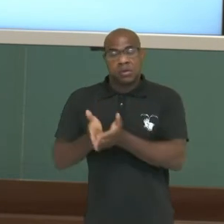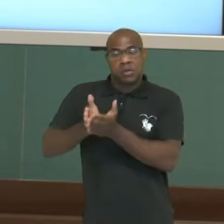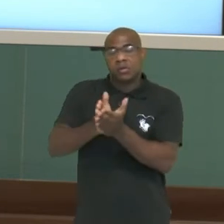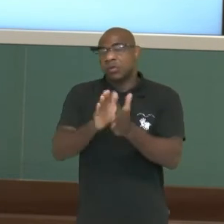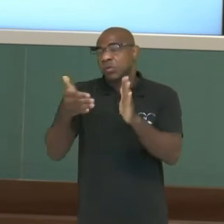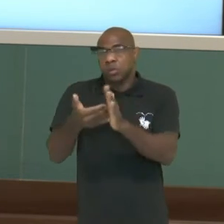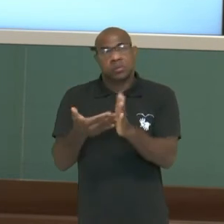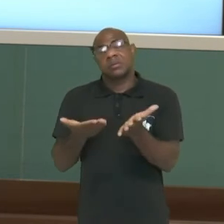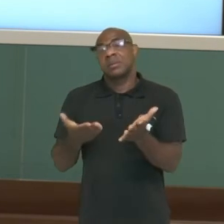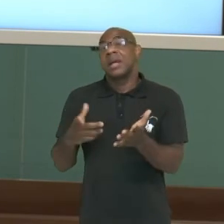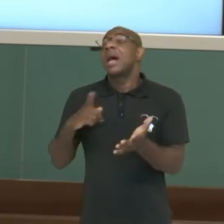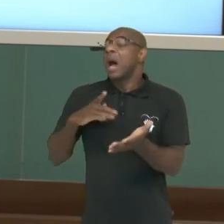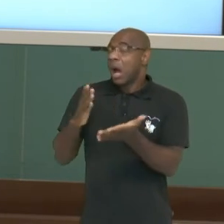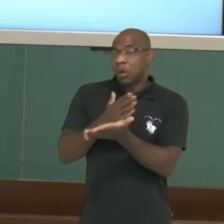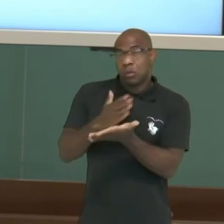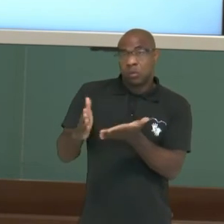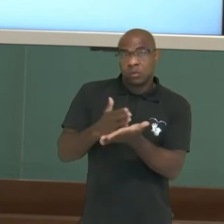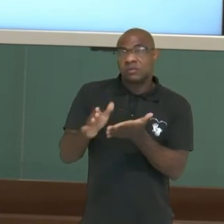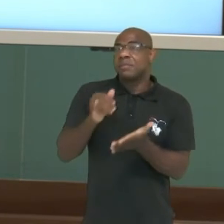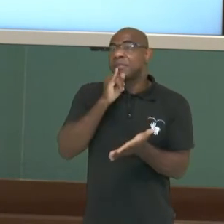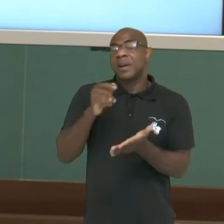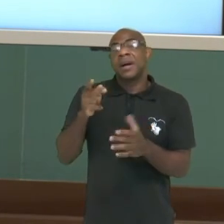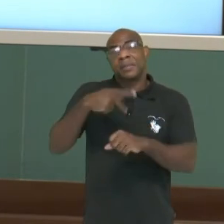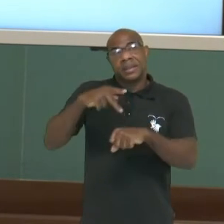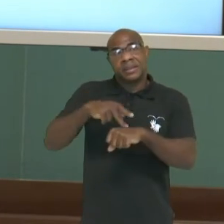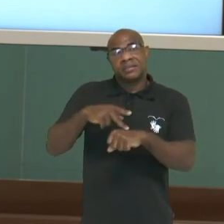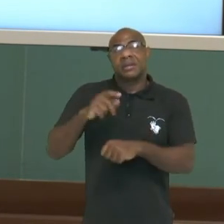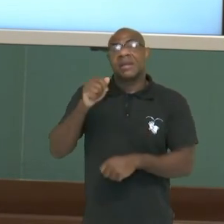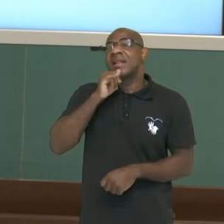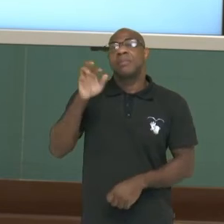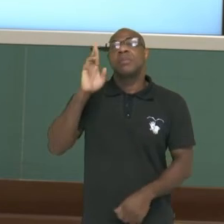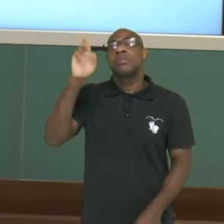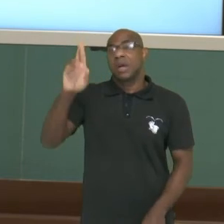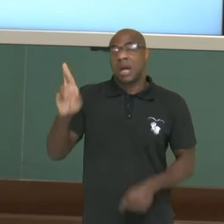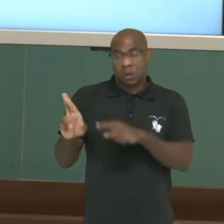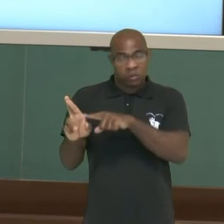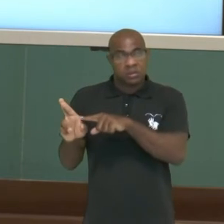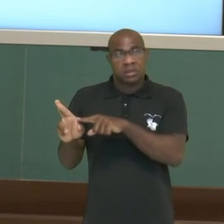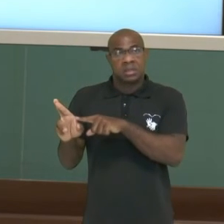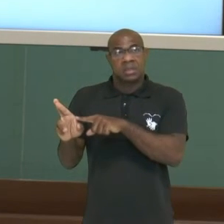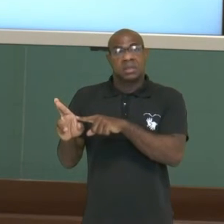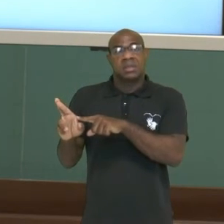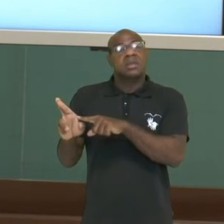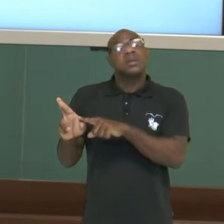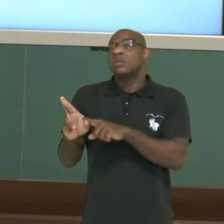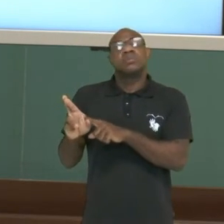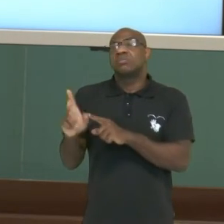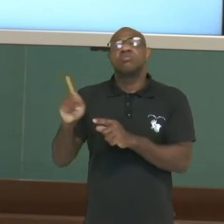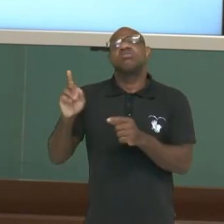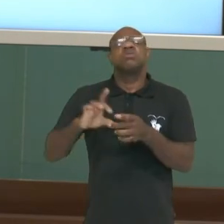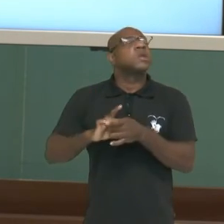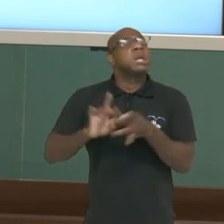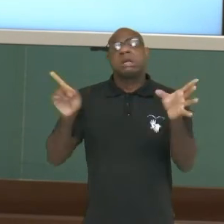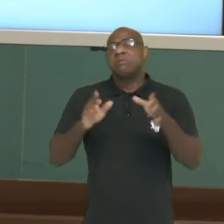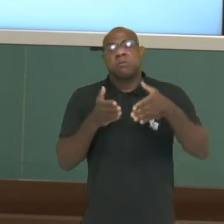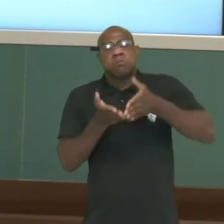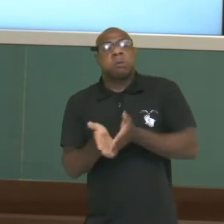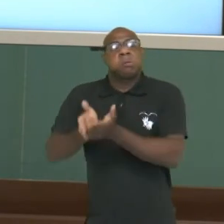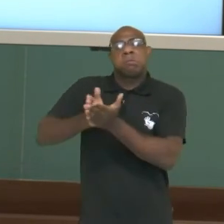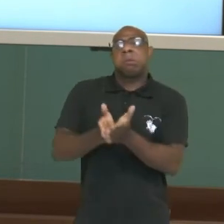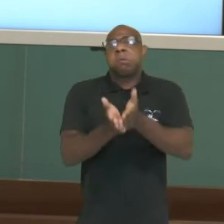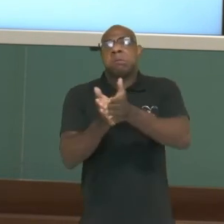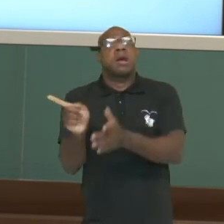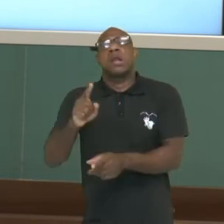Mas há países que, como a Rússia, né, que já não permitem tanto assim o uso livre